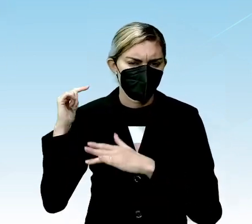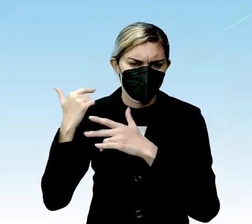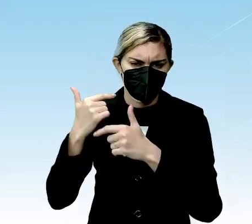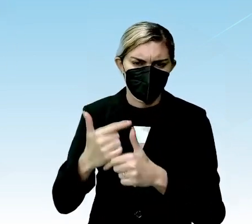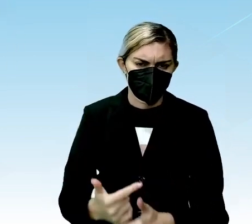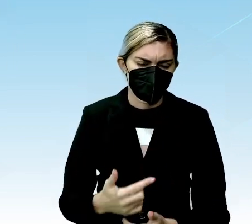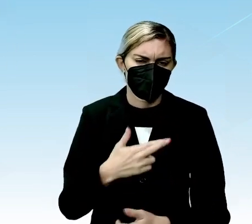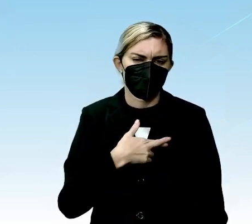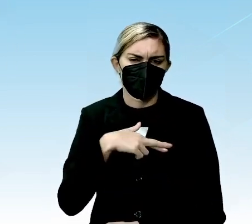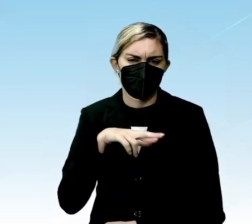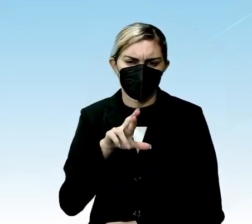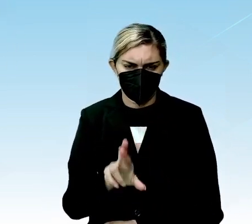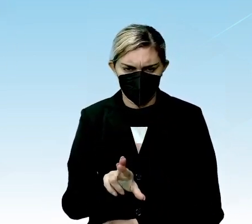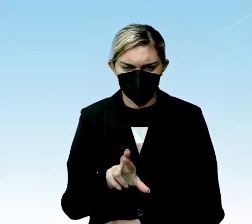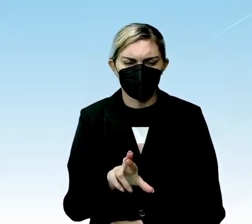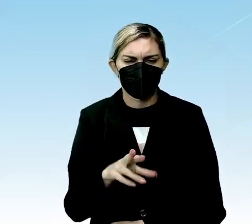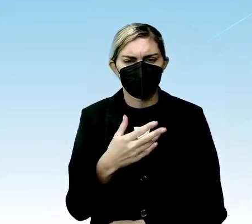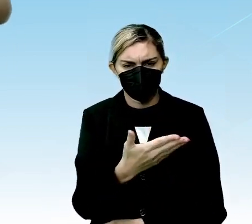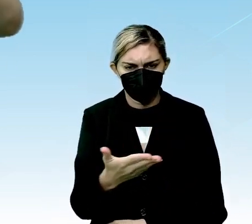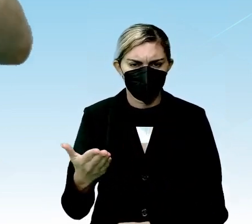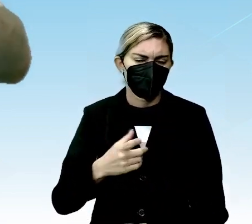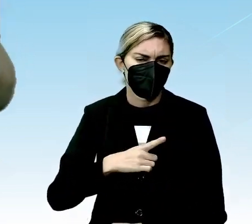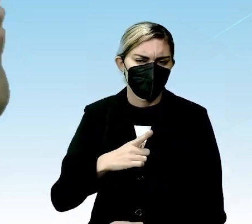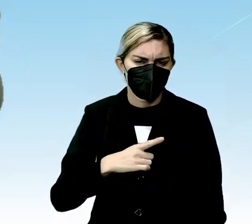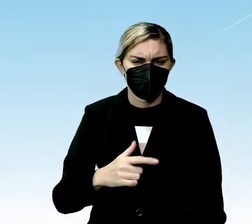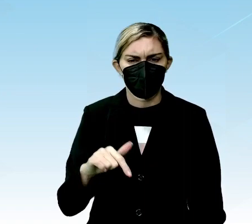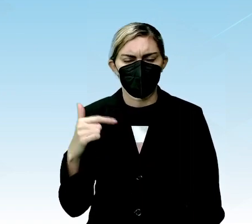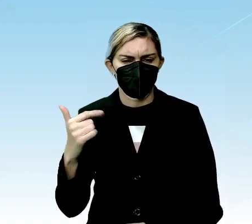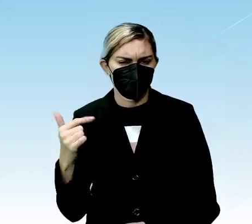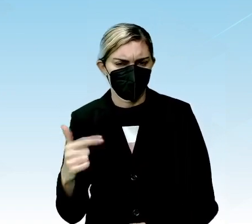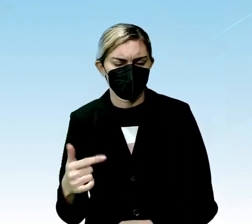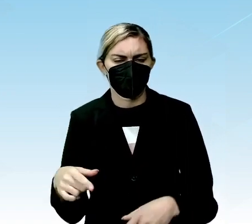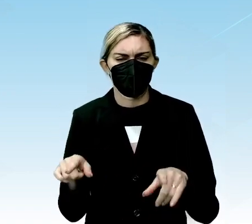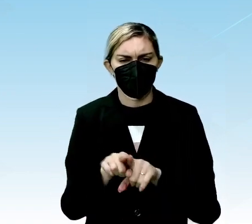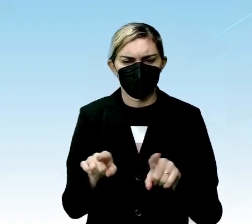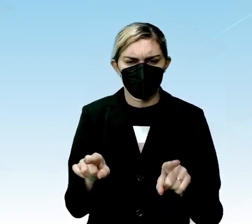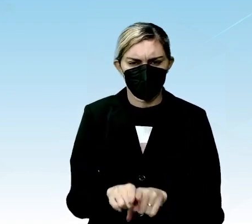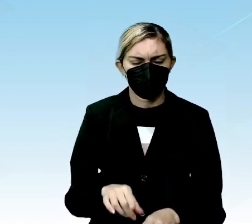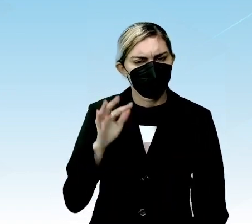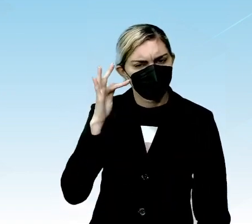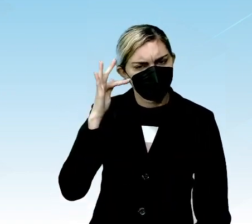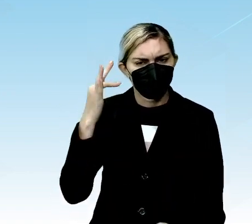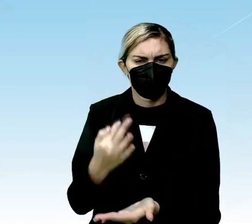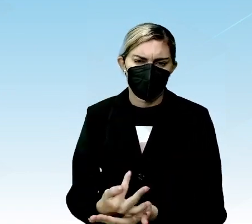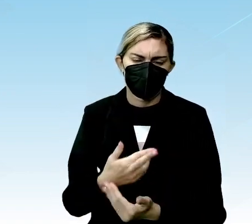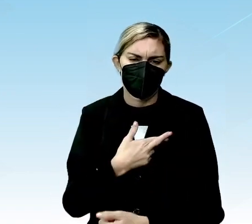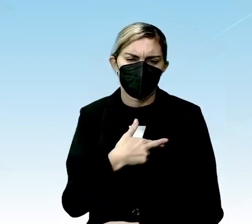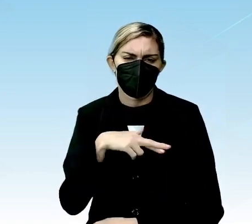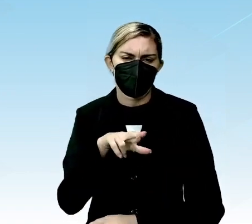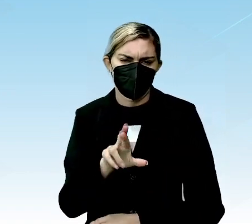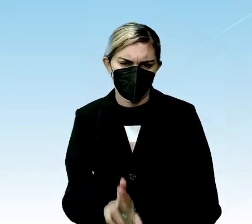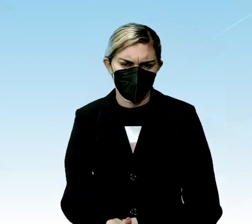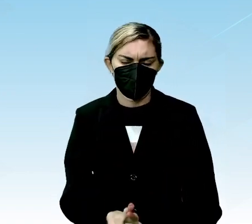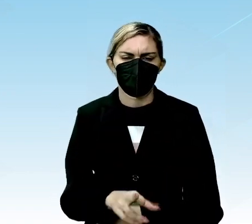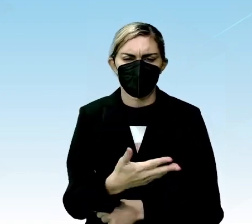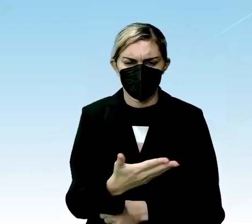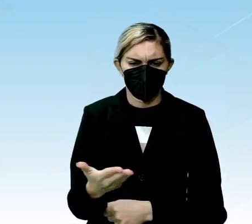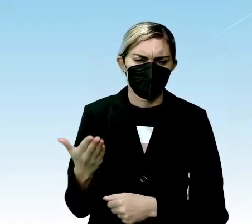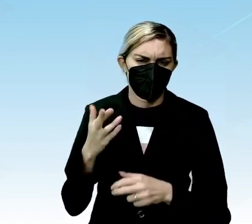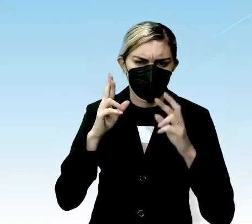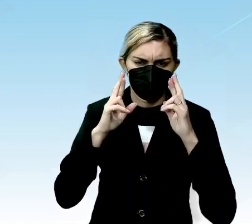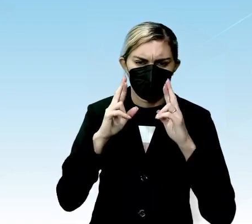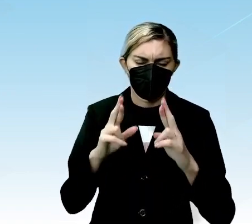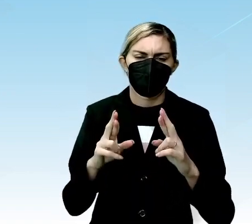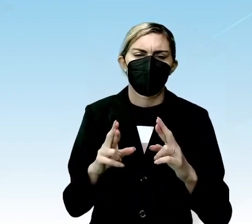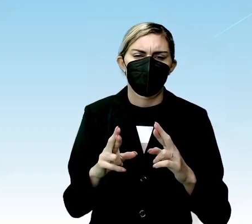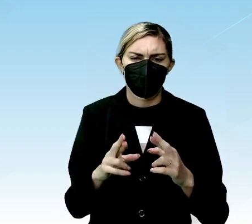tradições religiosas, aqueles que têm e que não têm também uma fé religiosa, devem ser